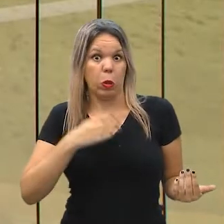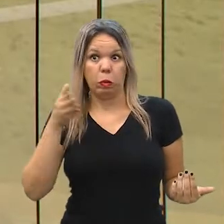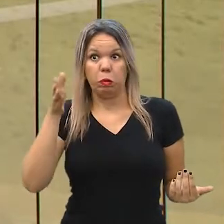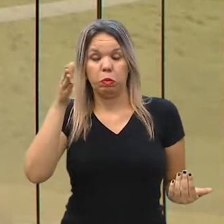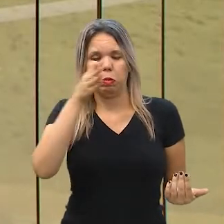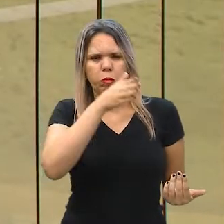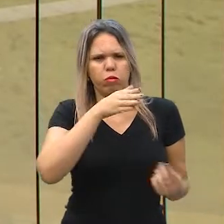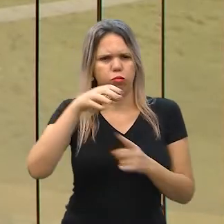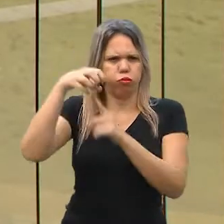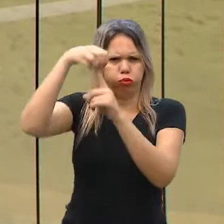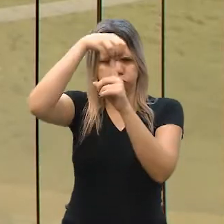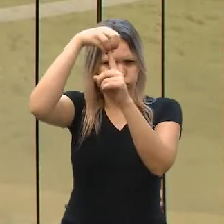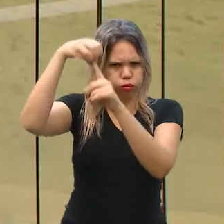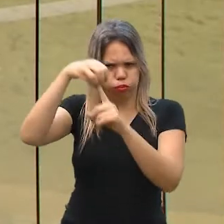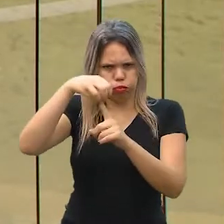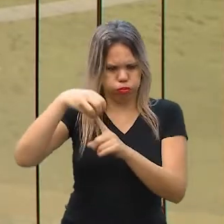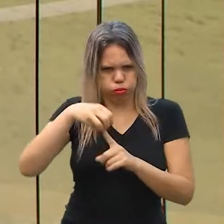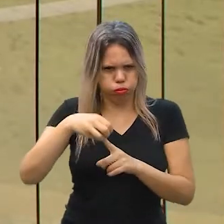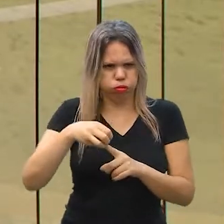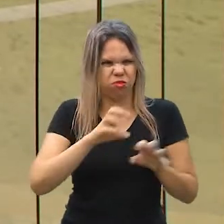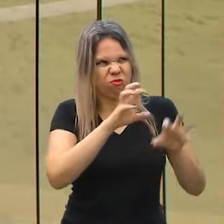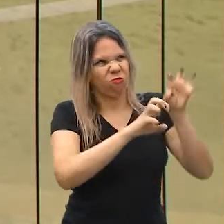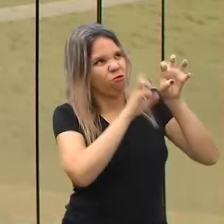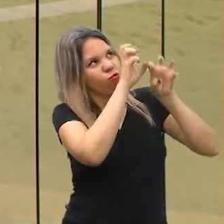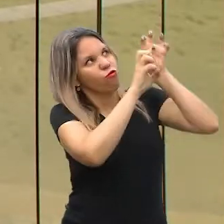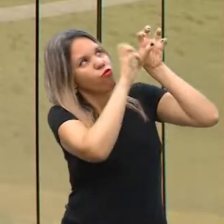Fui paraquedista, fui alpinista,